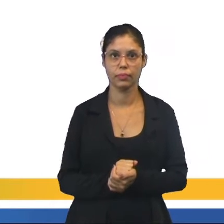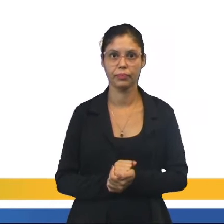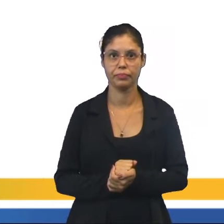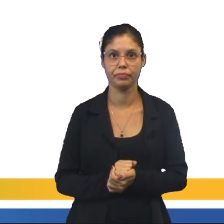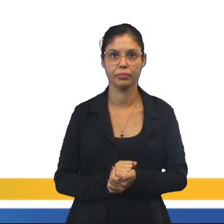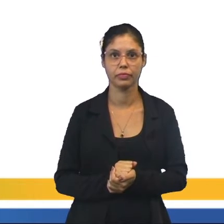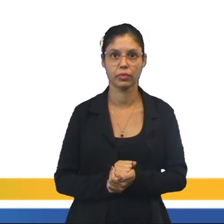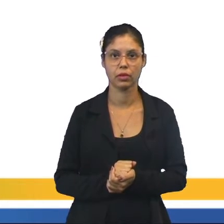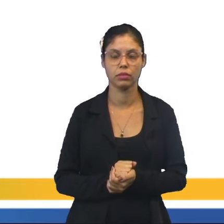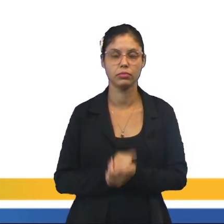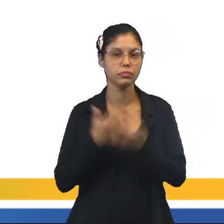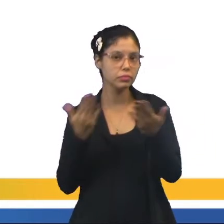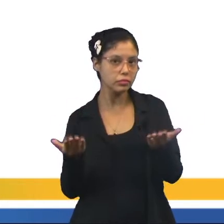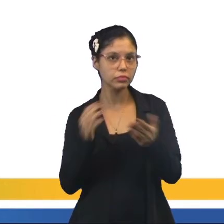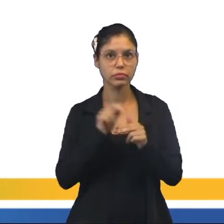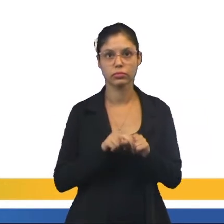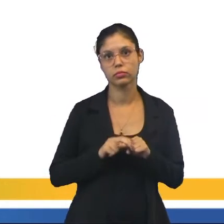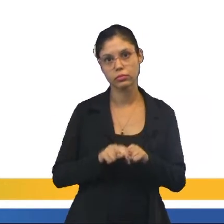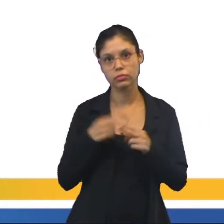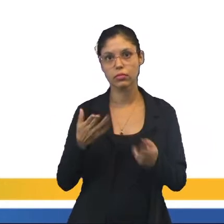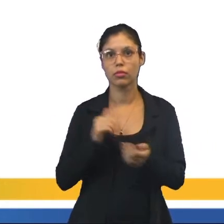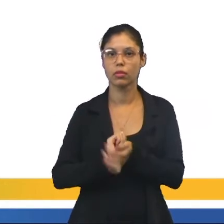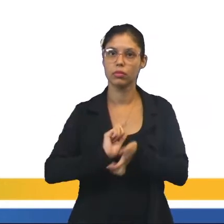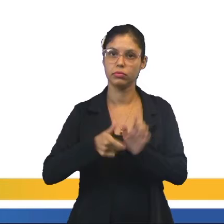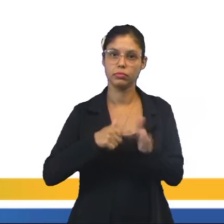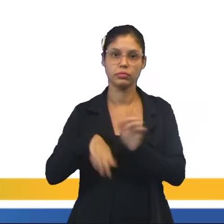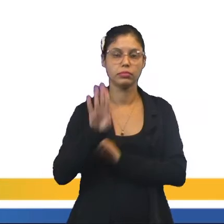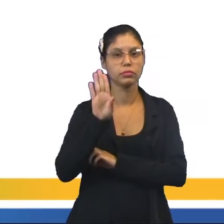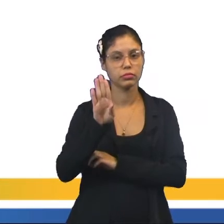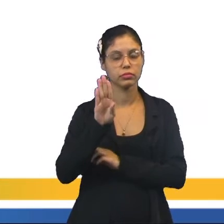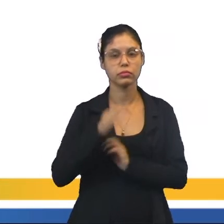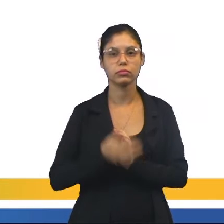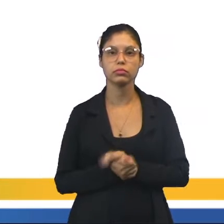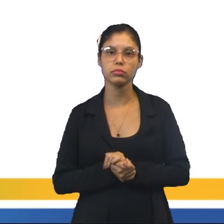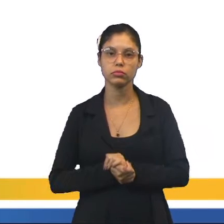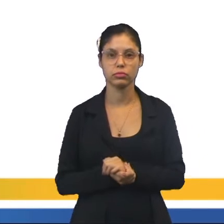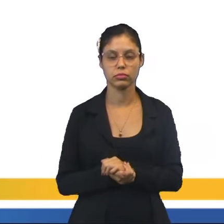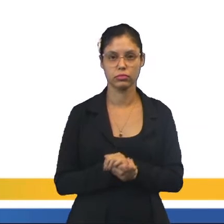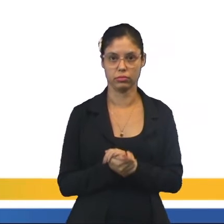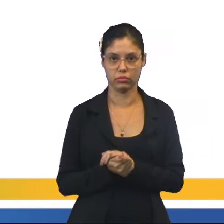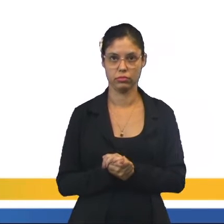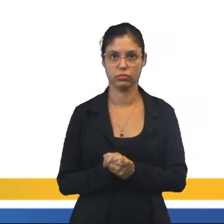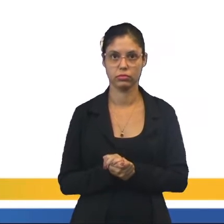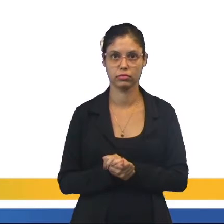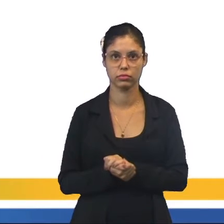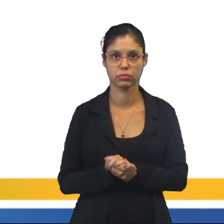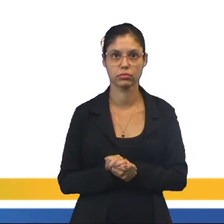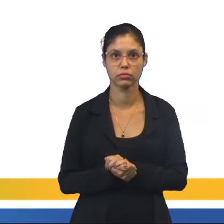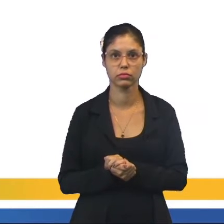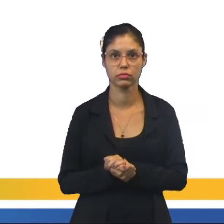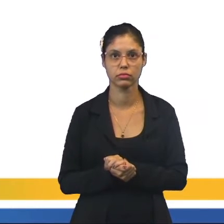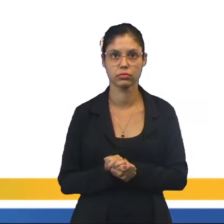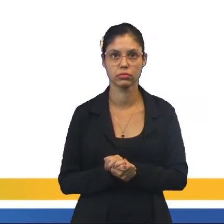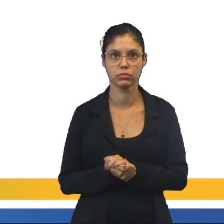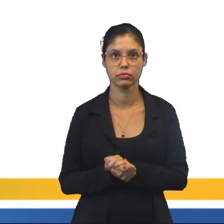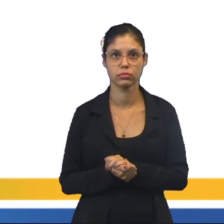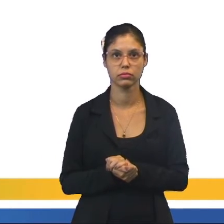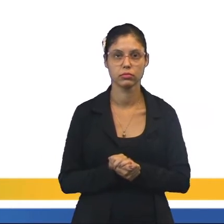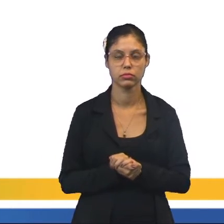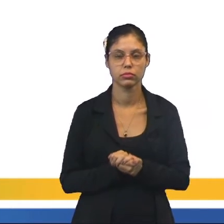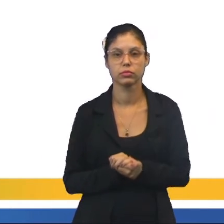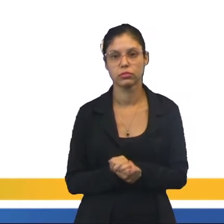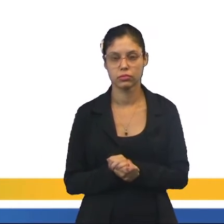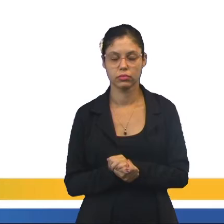sobre 7. Tá? Portanto, aí a nossa alternativa correta é a letra B.